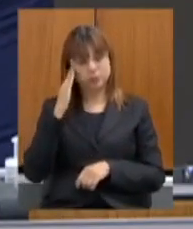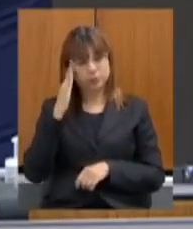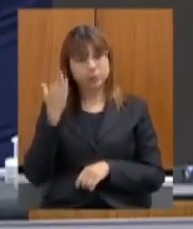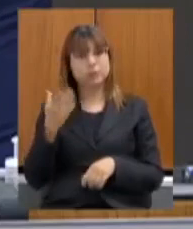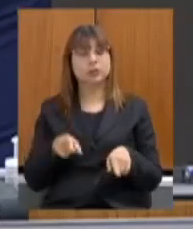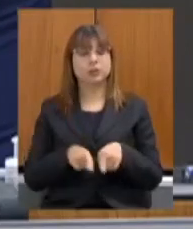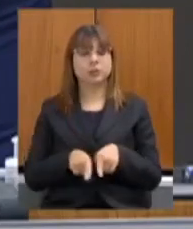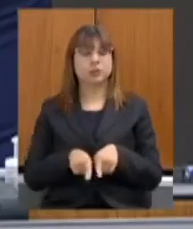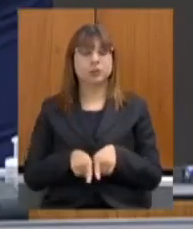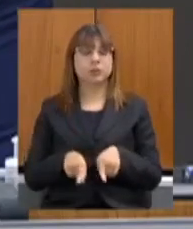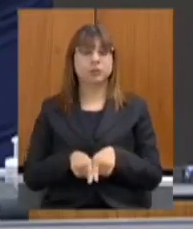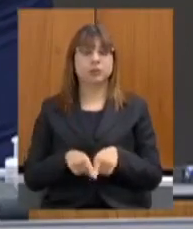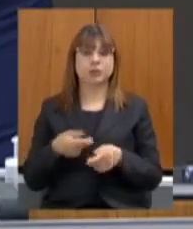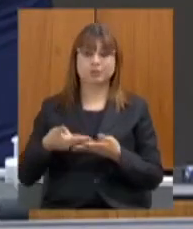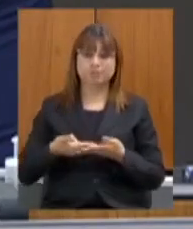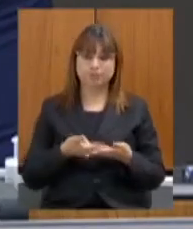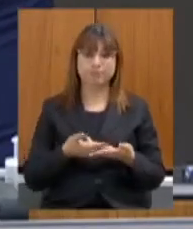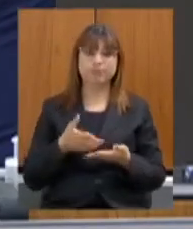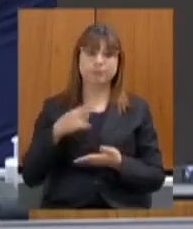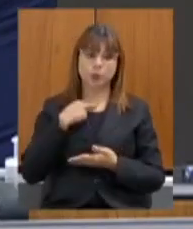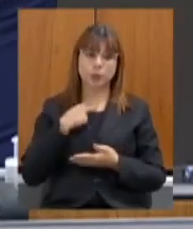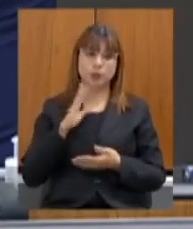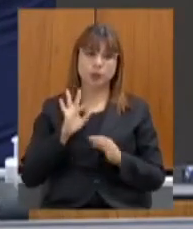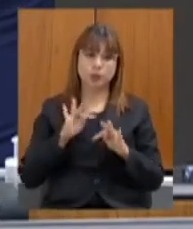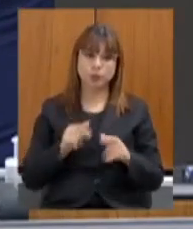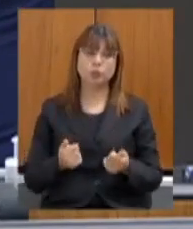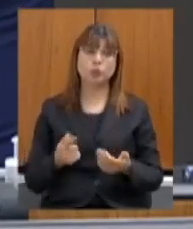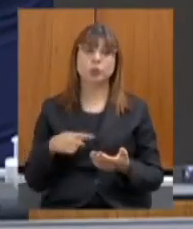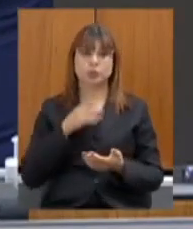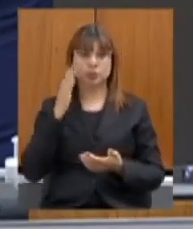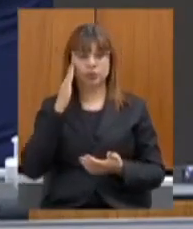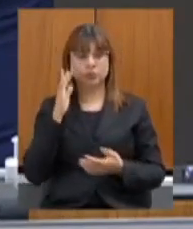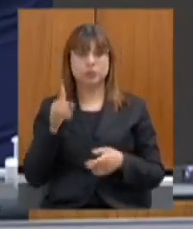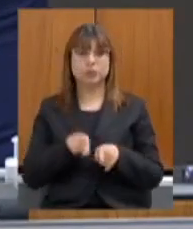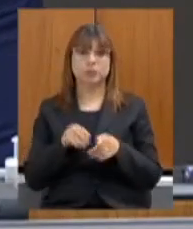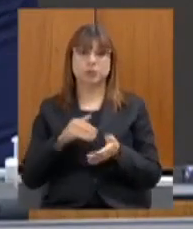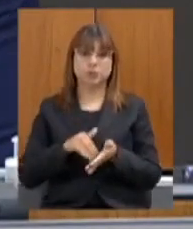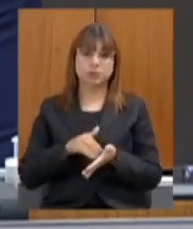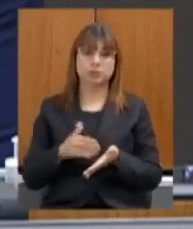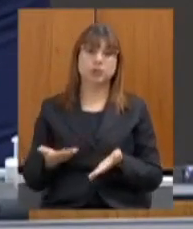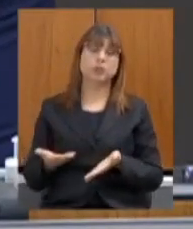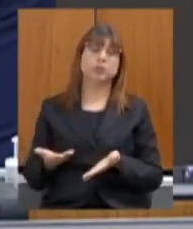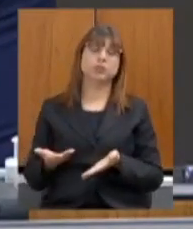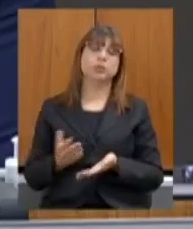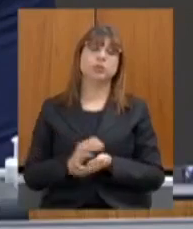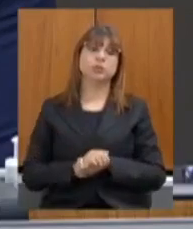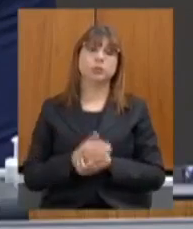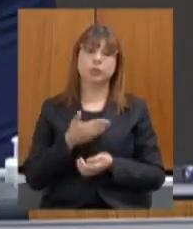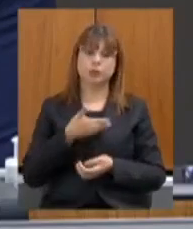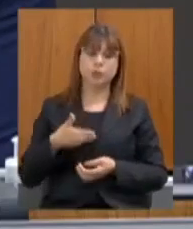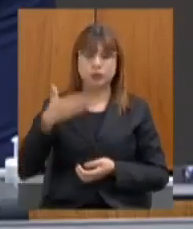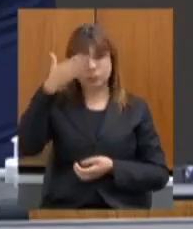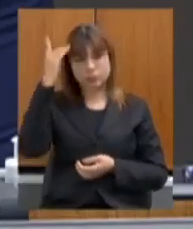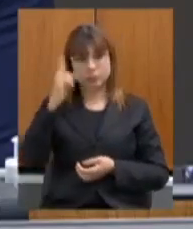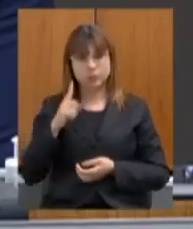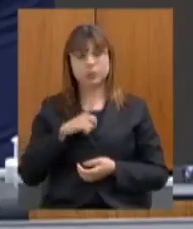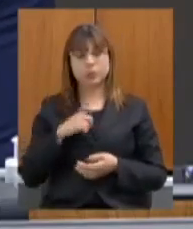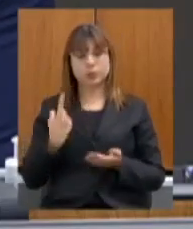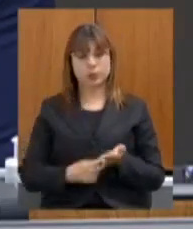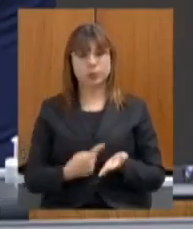taxa de ocupação de leitos na região e que tudo que estiver ao alcance do governo do Estado nós vamos fazer. O governador Romeu Zema tem um compromisso